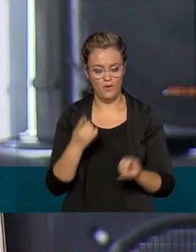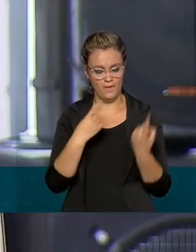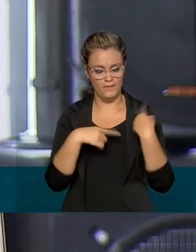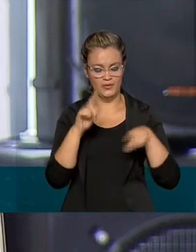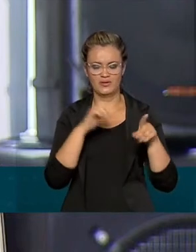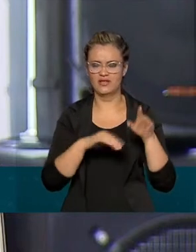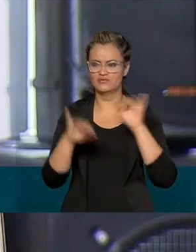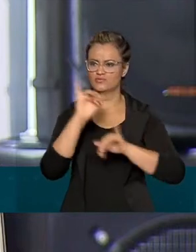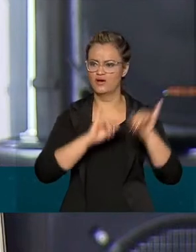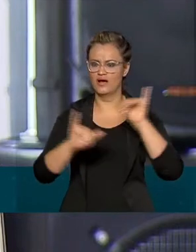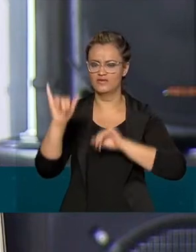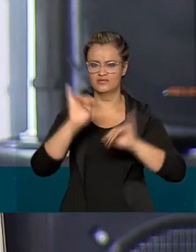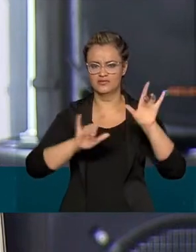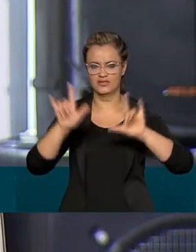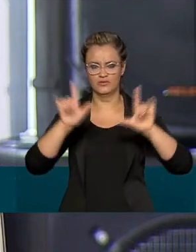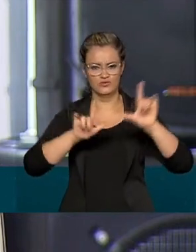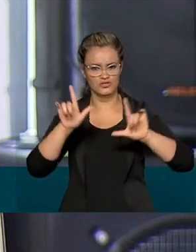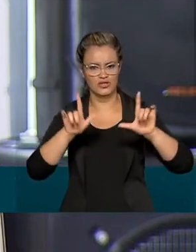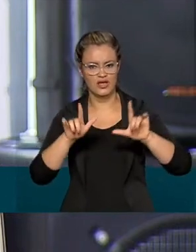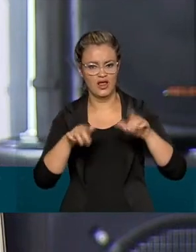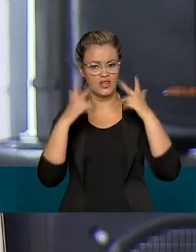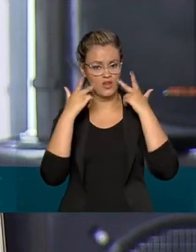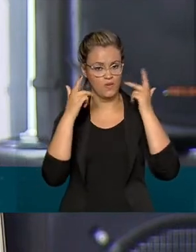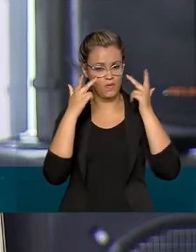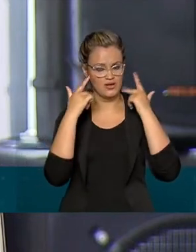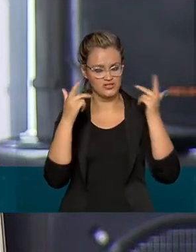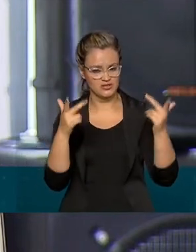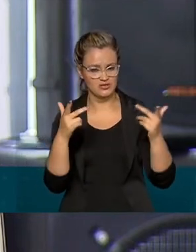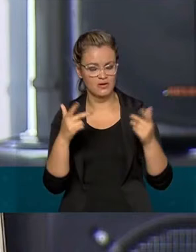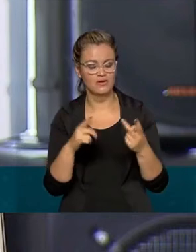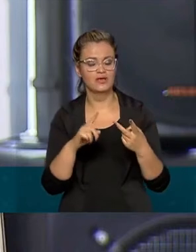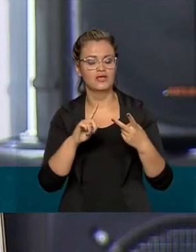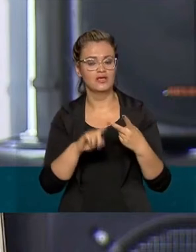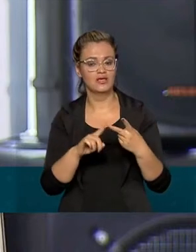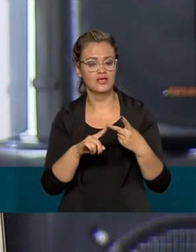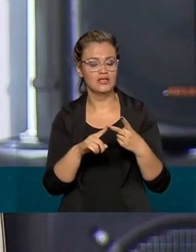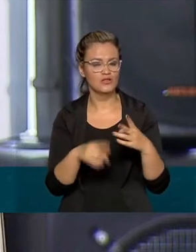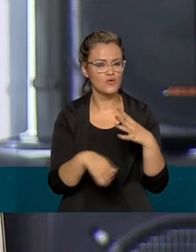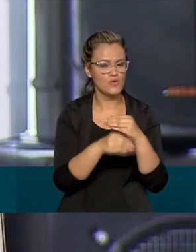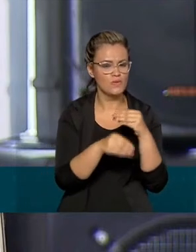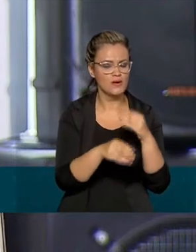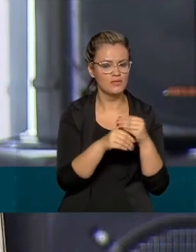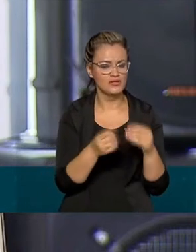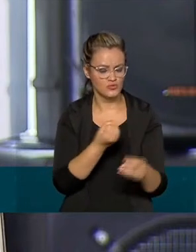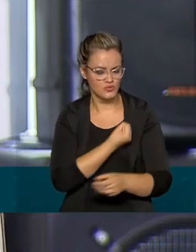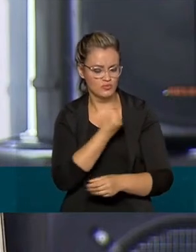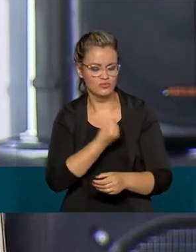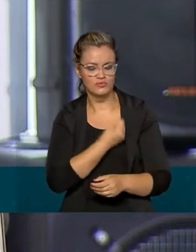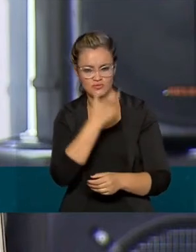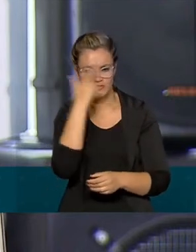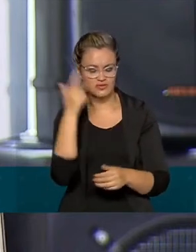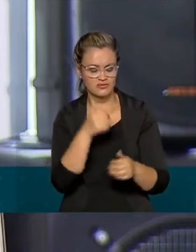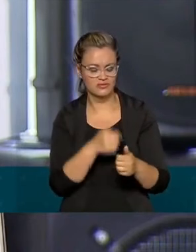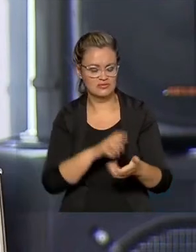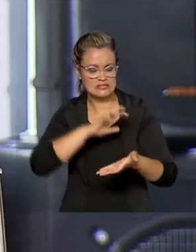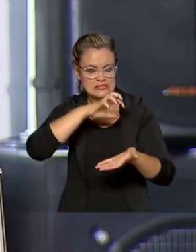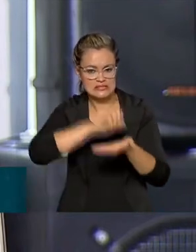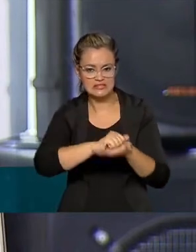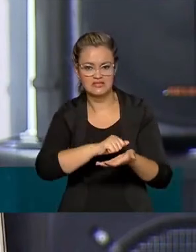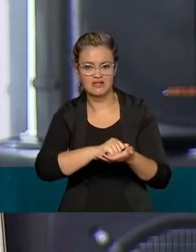mídias sociais, tanto em sua normatização quanto no incremento do número de seguidores e